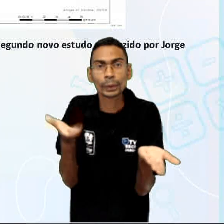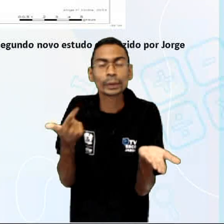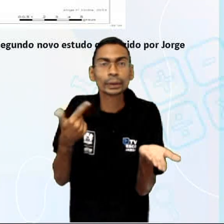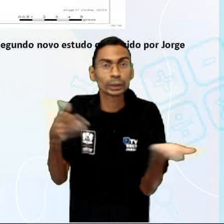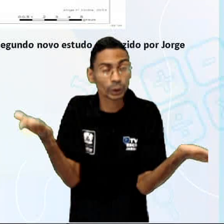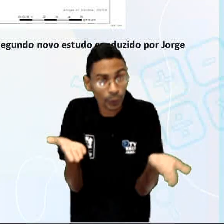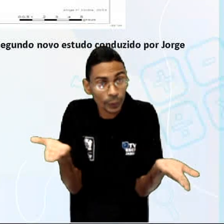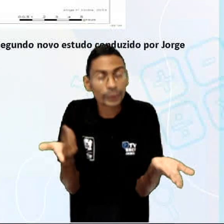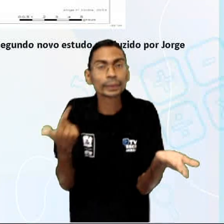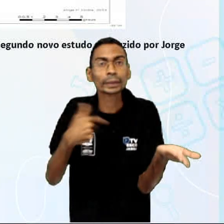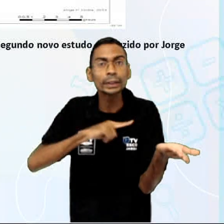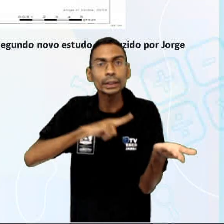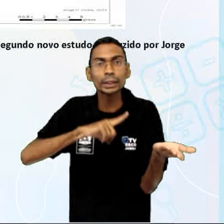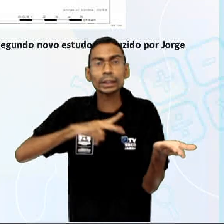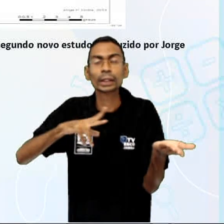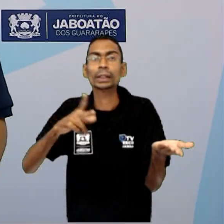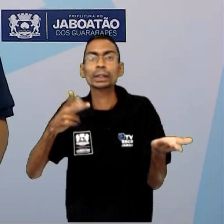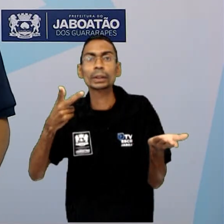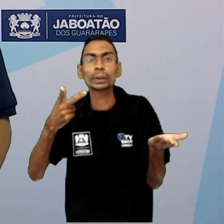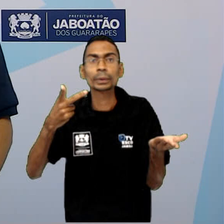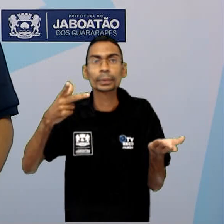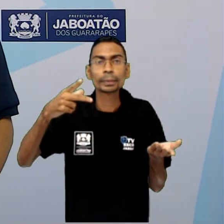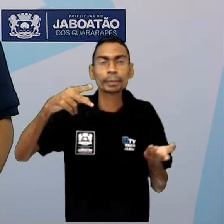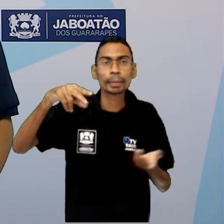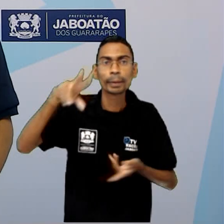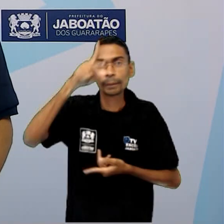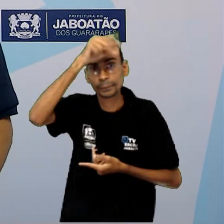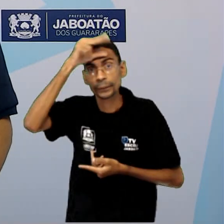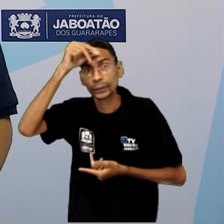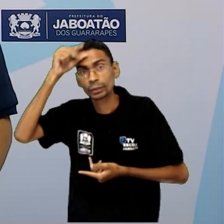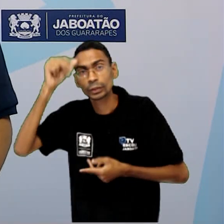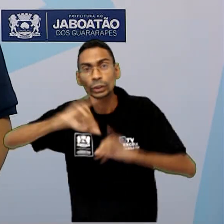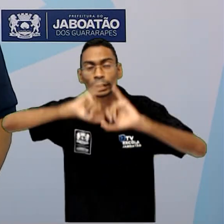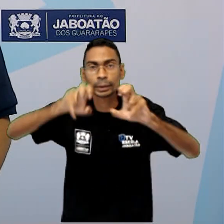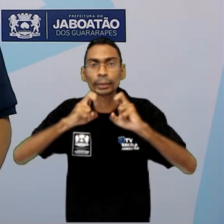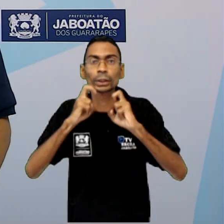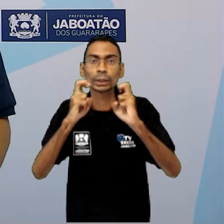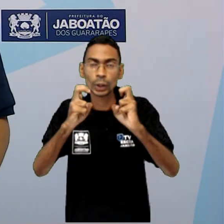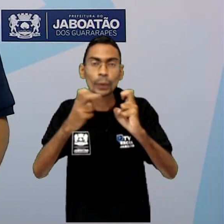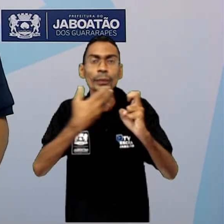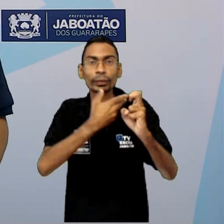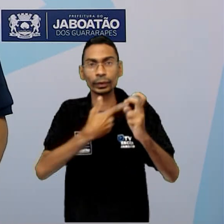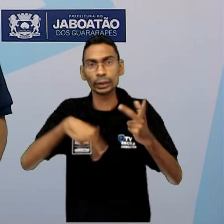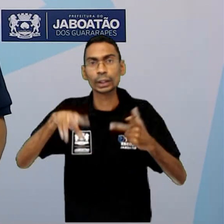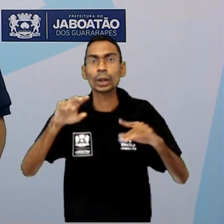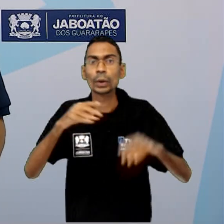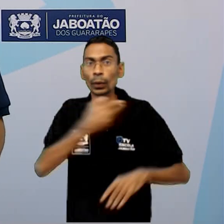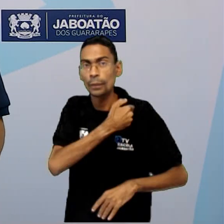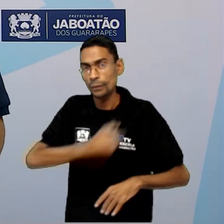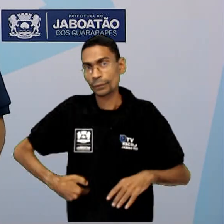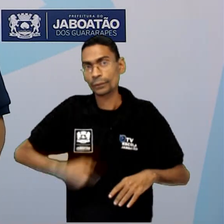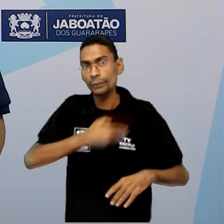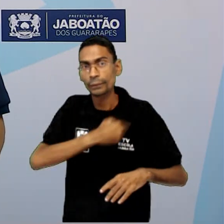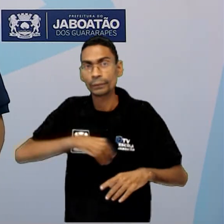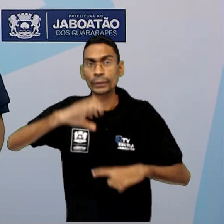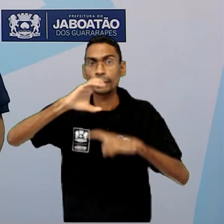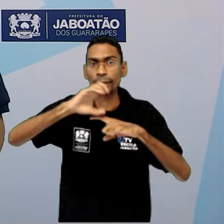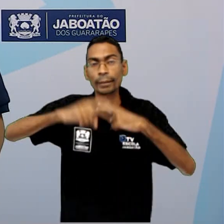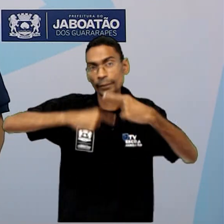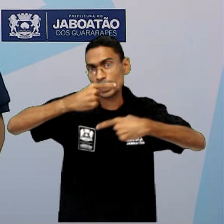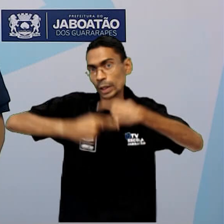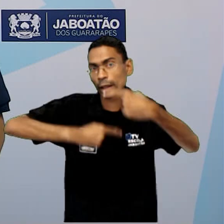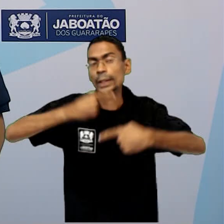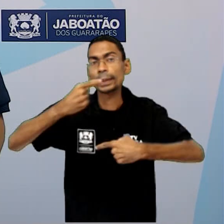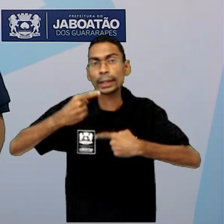de Jaboatão está aí. Naquela época, o governador da capitania hereditária era a